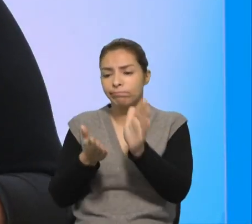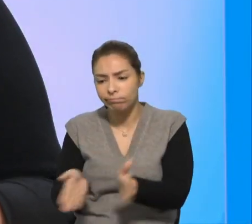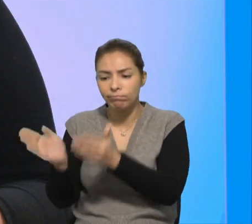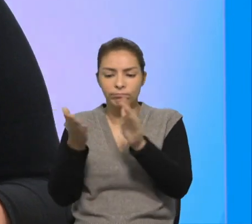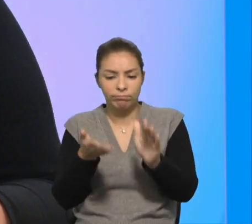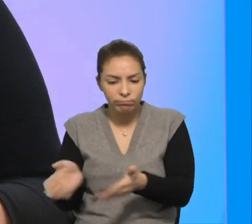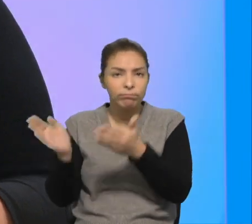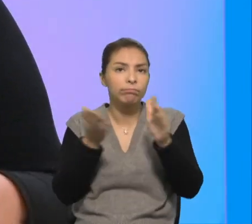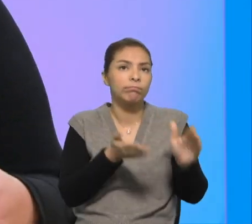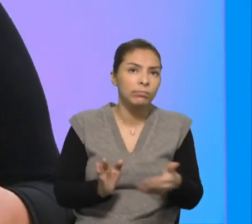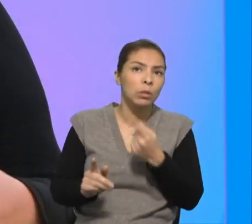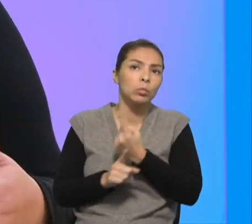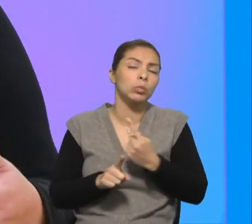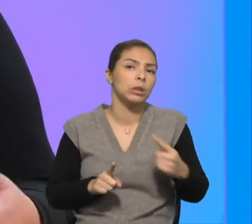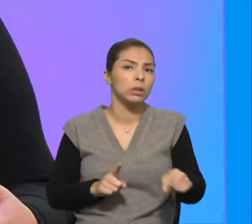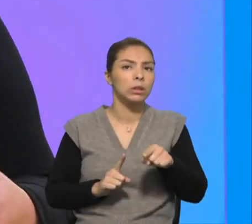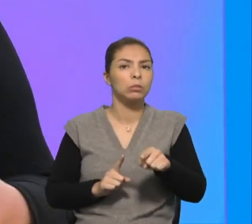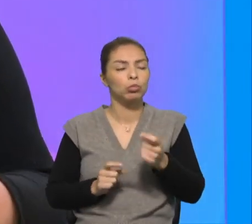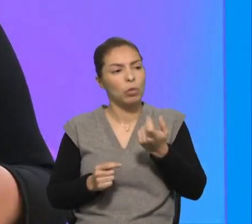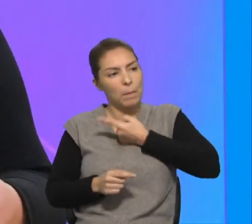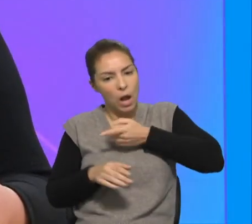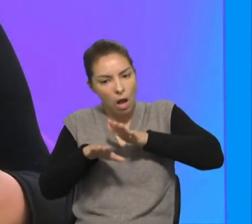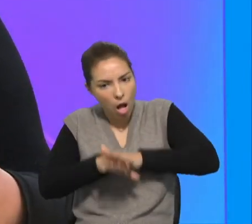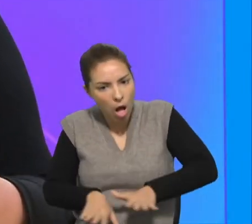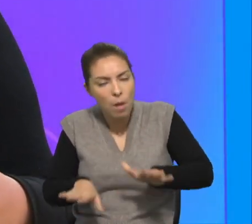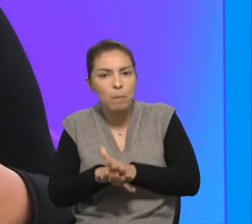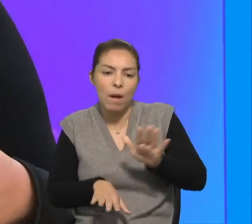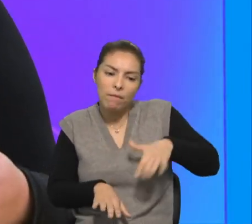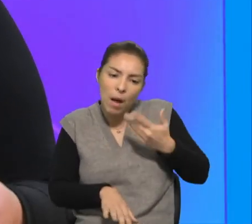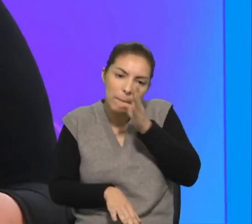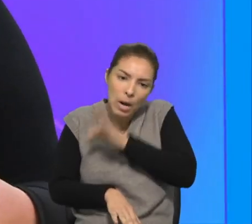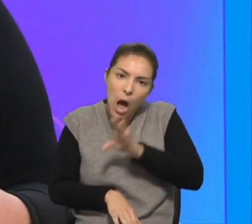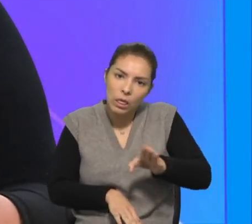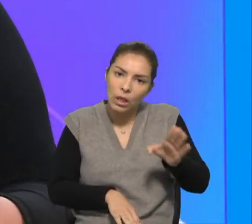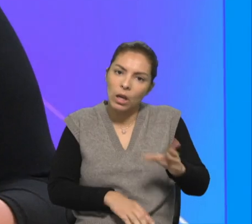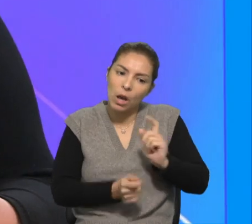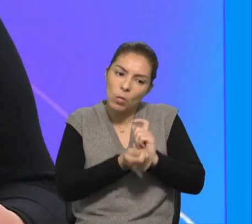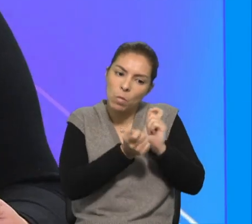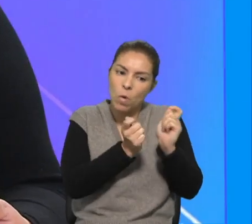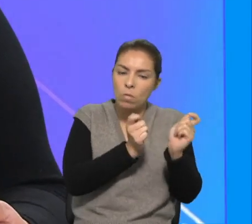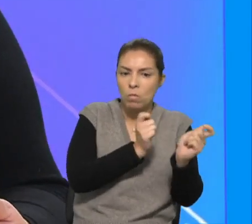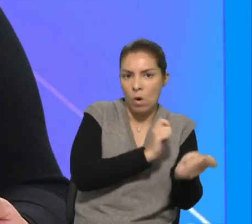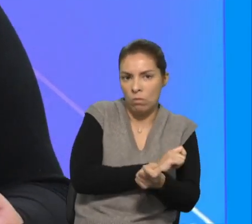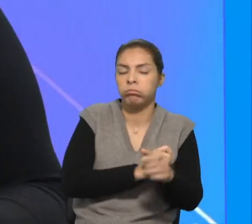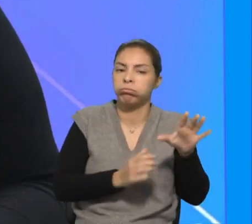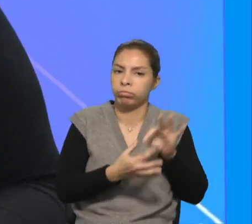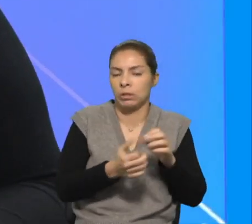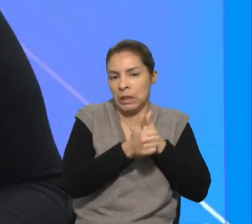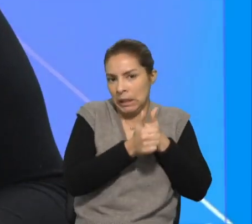ter, efetivamente, que ter alguma calma, alguma tranquilidade para implementar todas as mudanças no horizonte da renovação que se